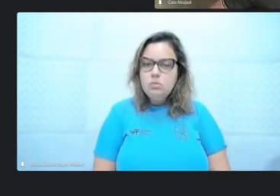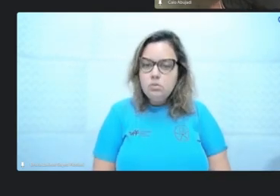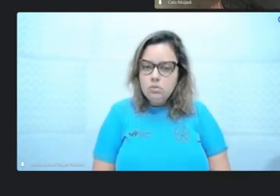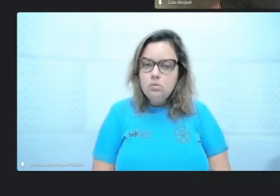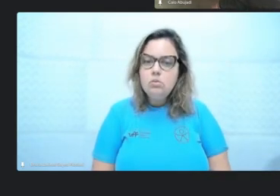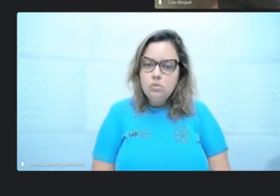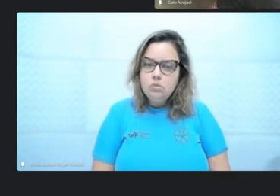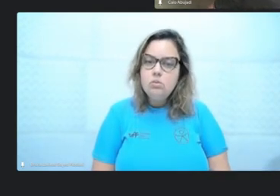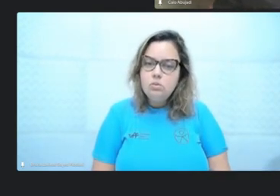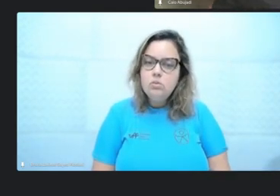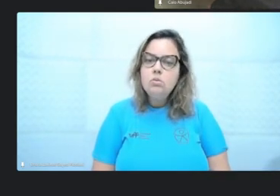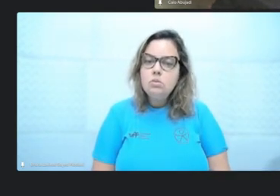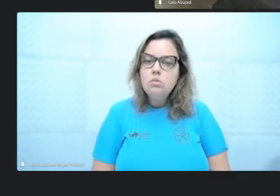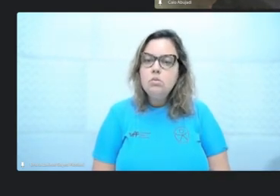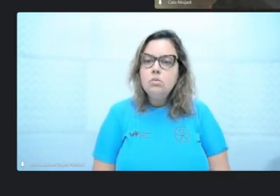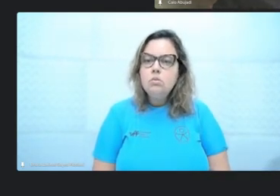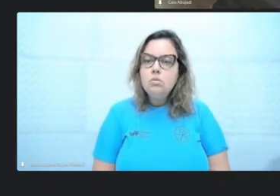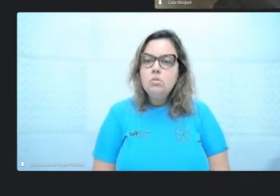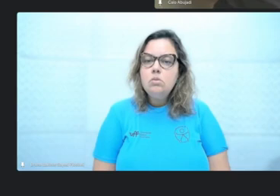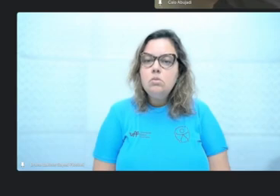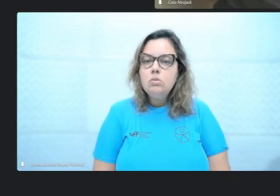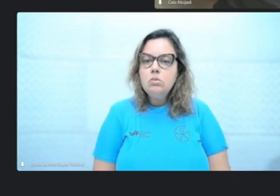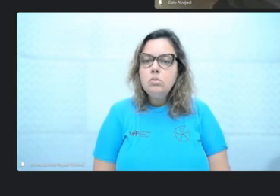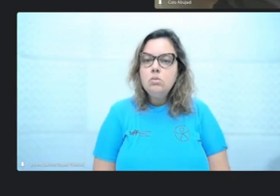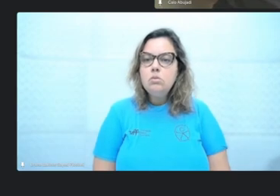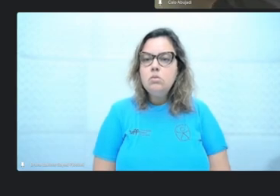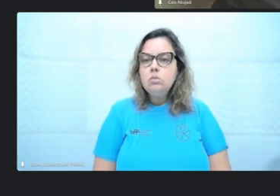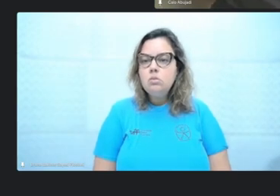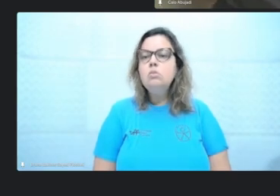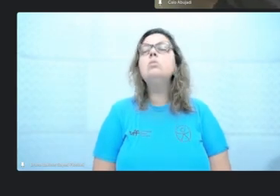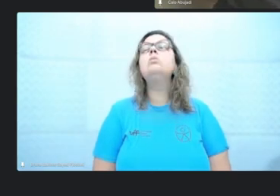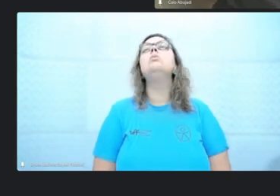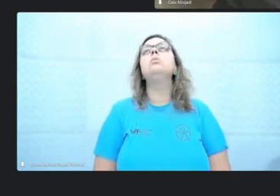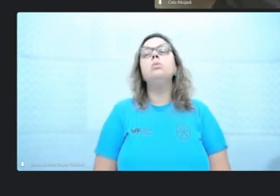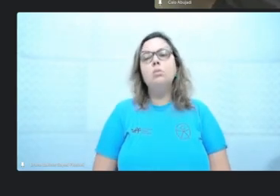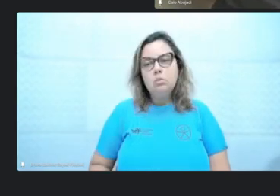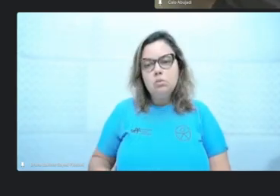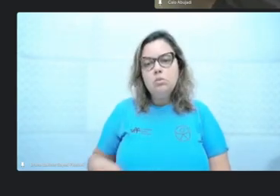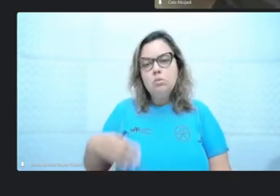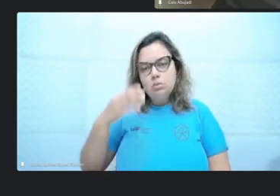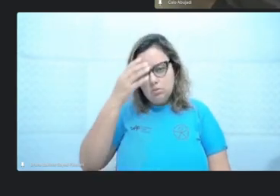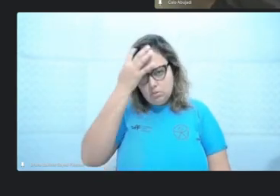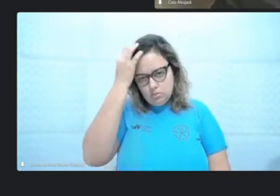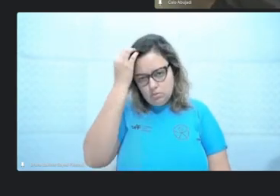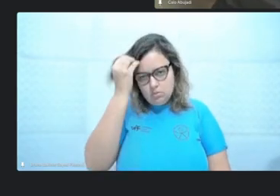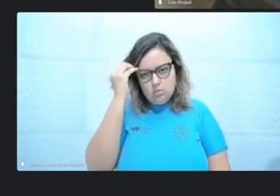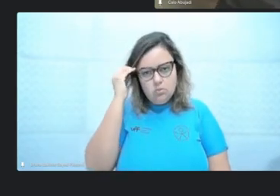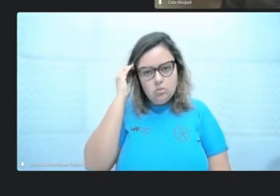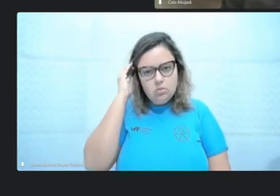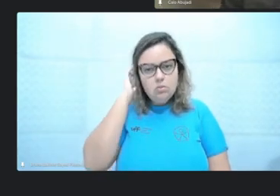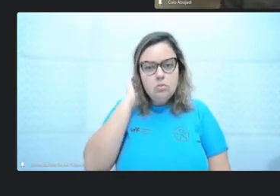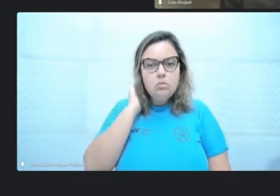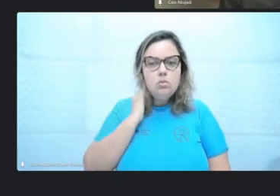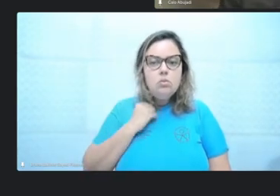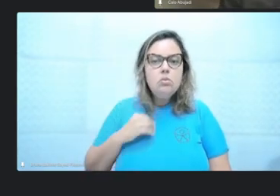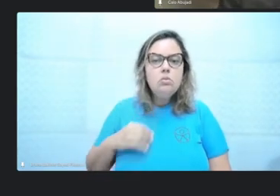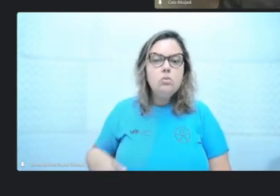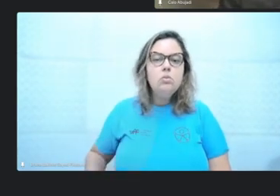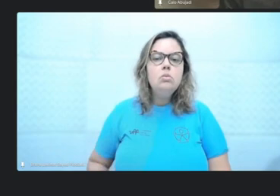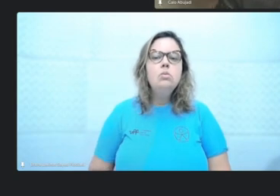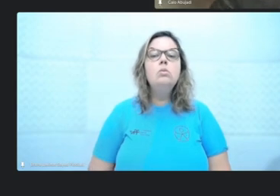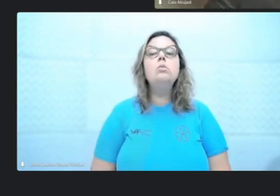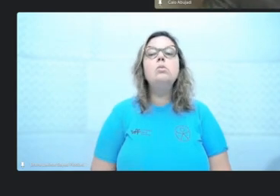está indo devagar, mas é porque a gente está trabalhando muito para criar um protocolo que seja para todos, que todos possam